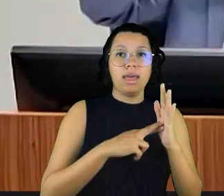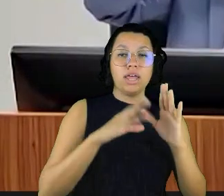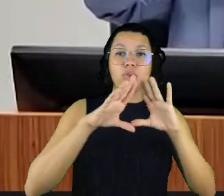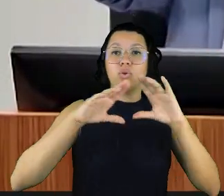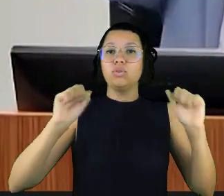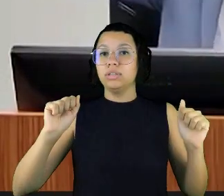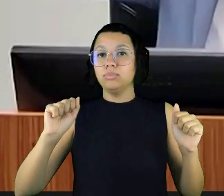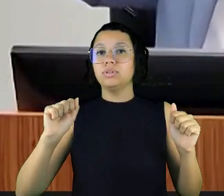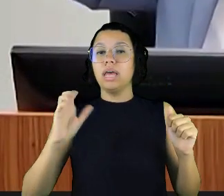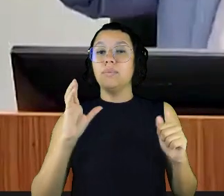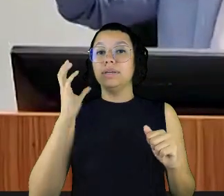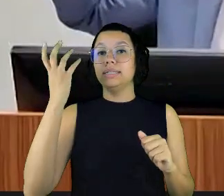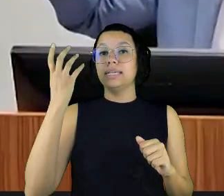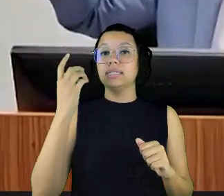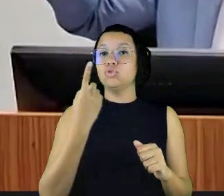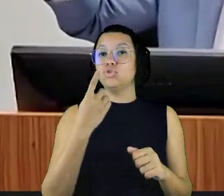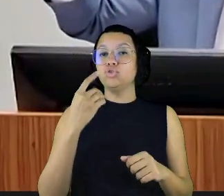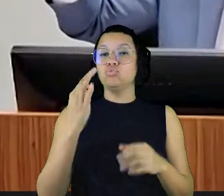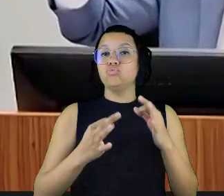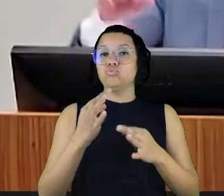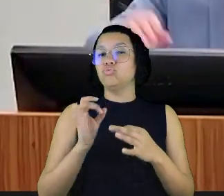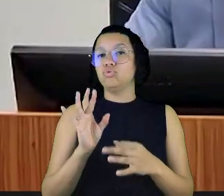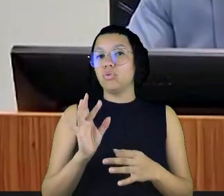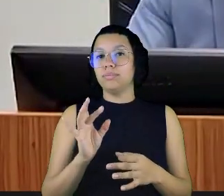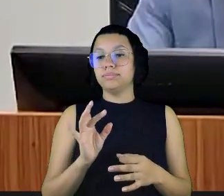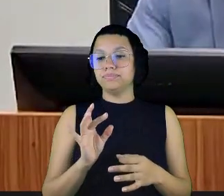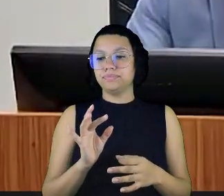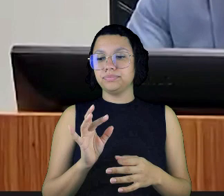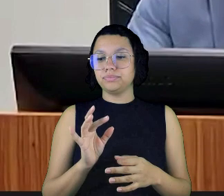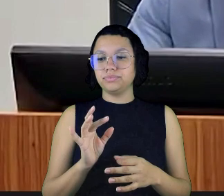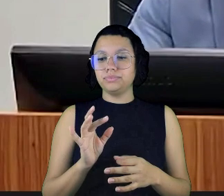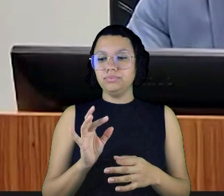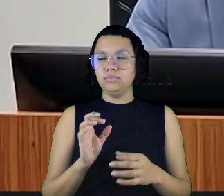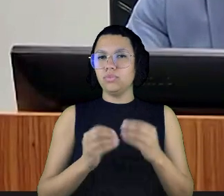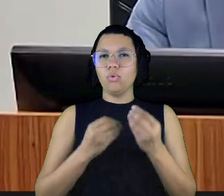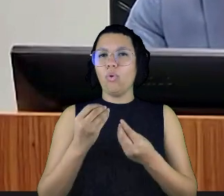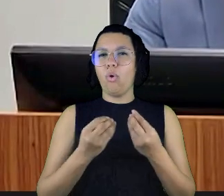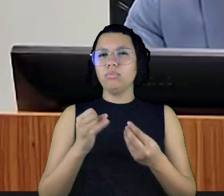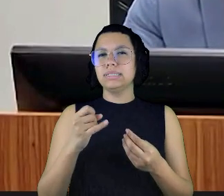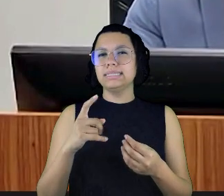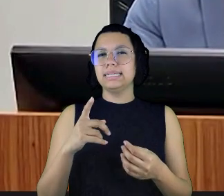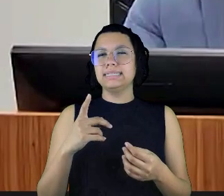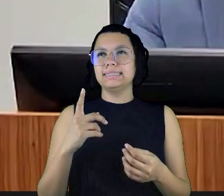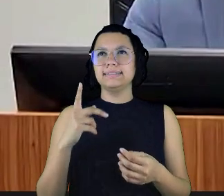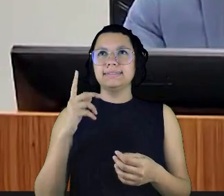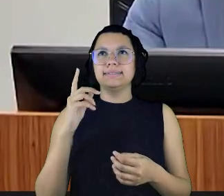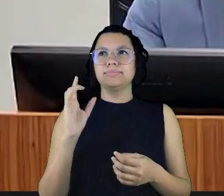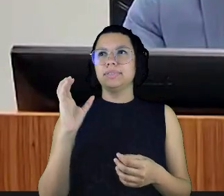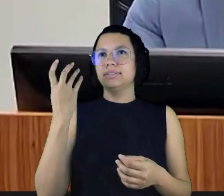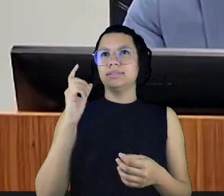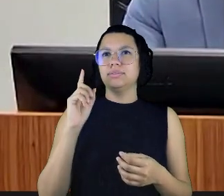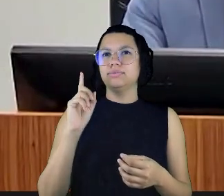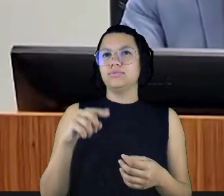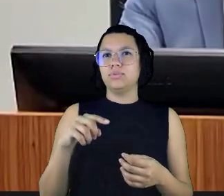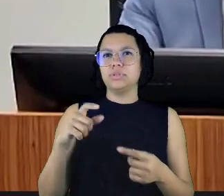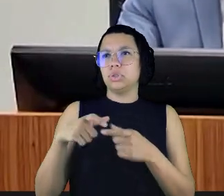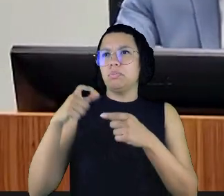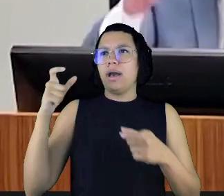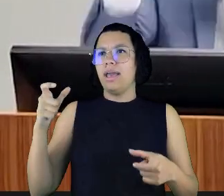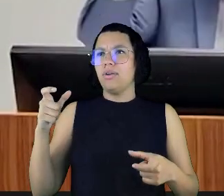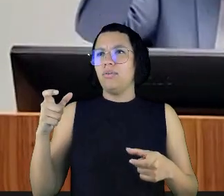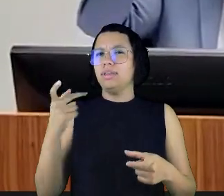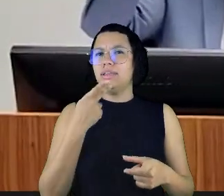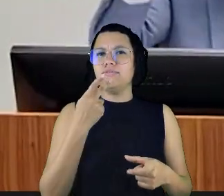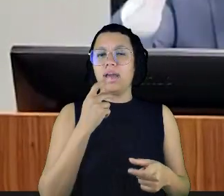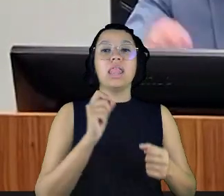uma questão sedimentadíssima, tá? O relator no tribunal diz, vai fazer sim. E é por isso que eu digo